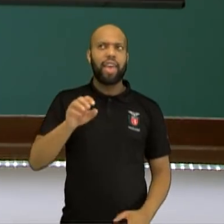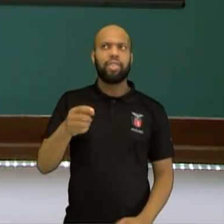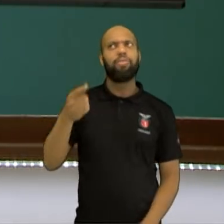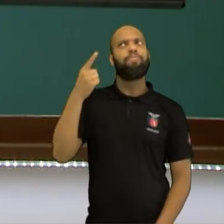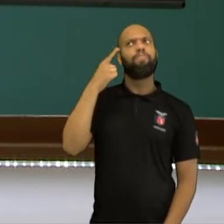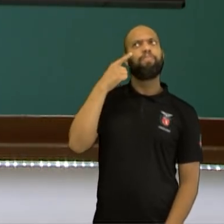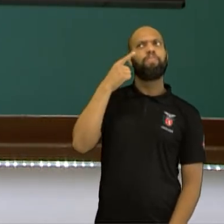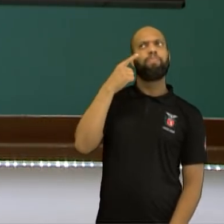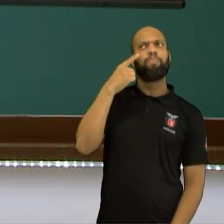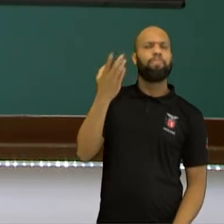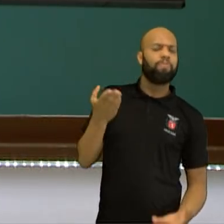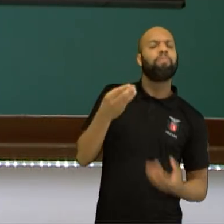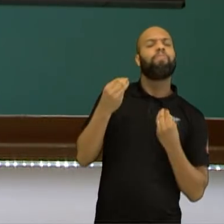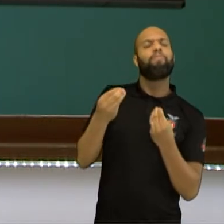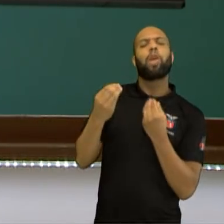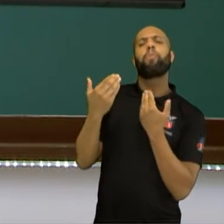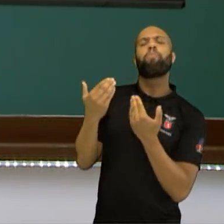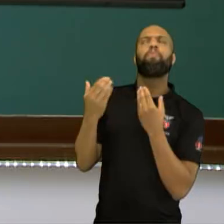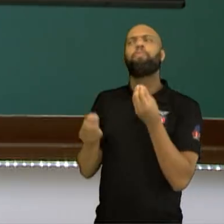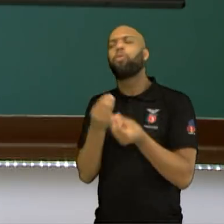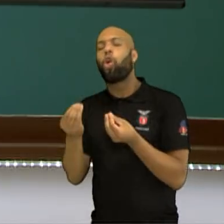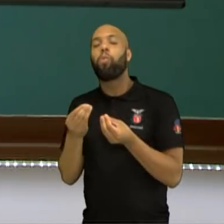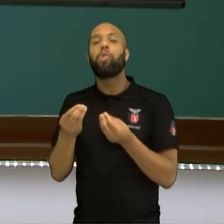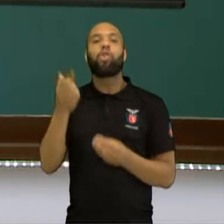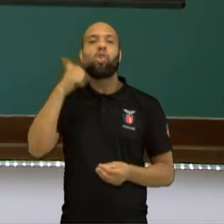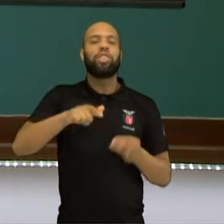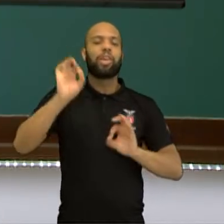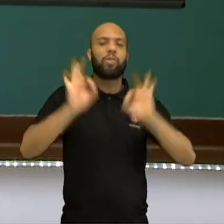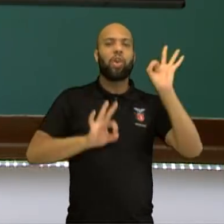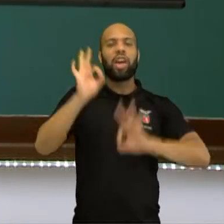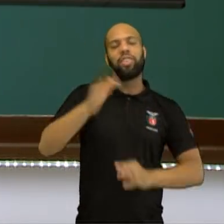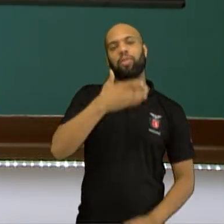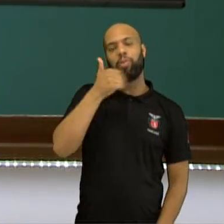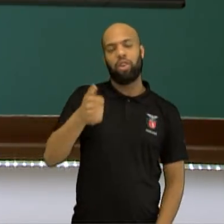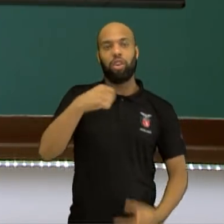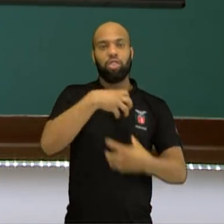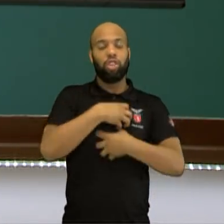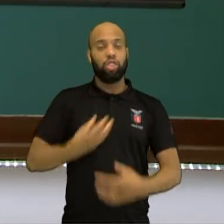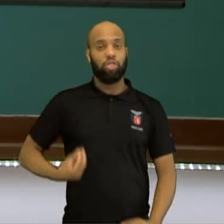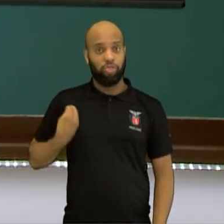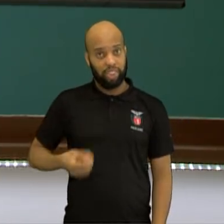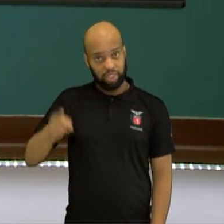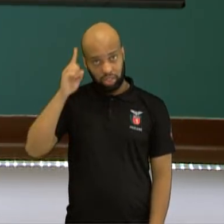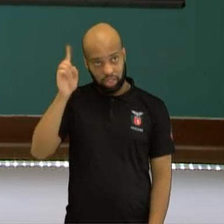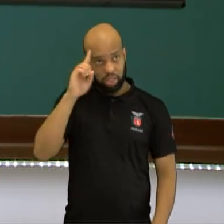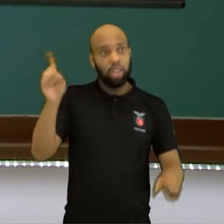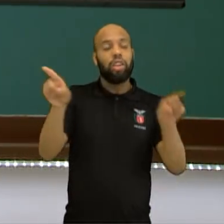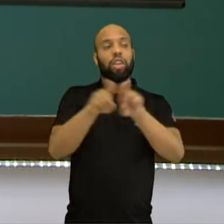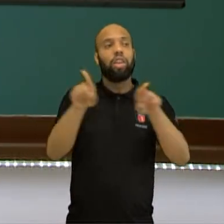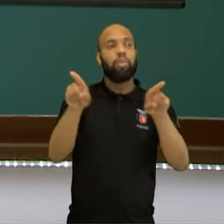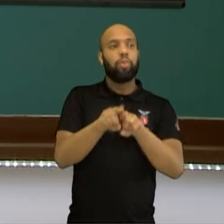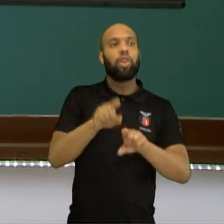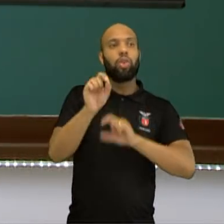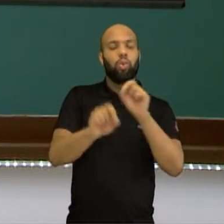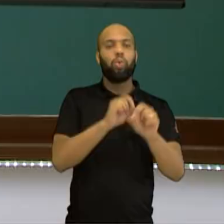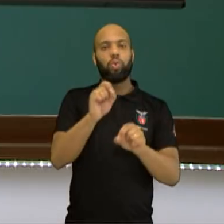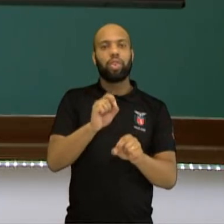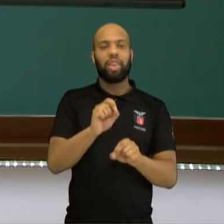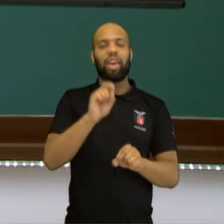nos ajudam também a organizar melhor o nosso dia a dia e a